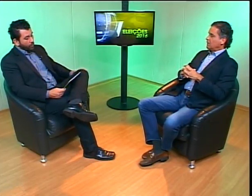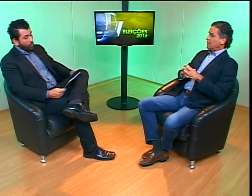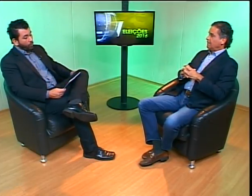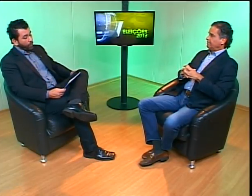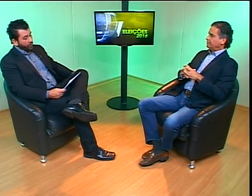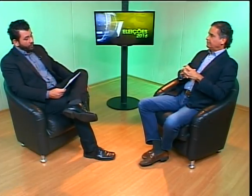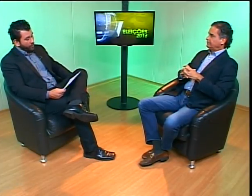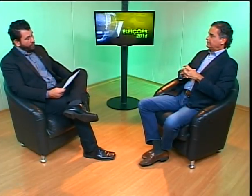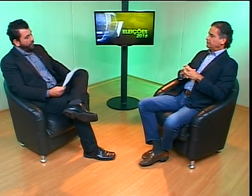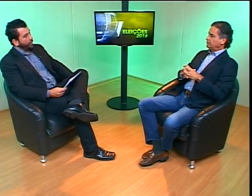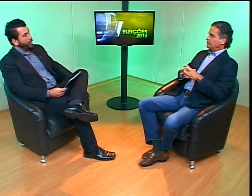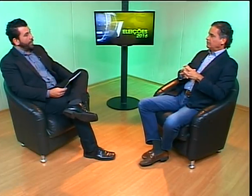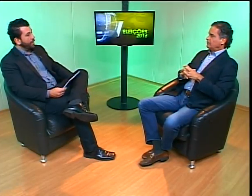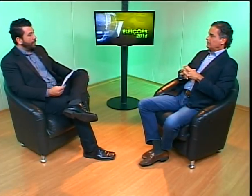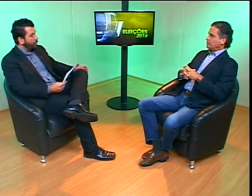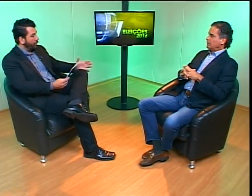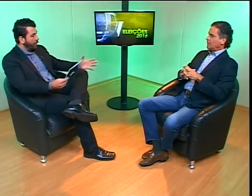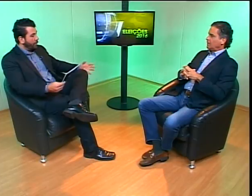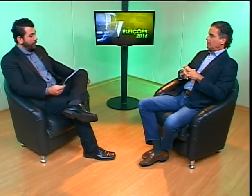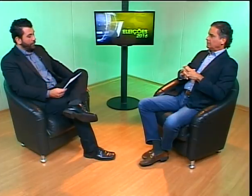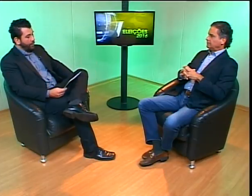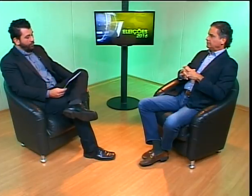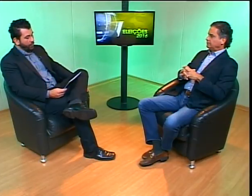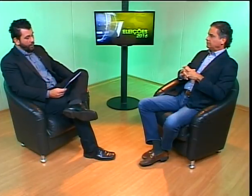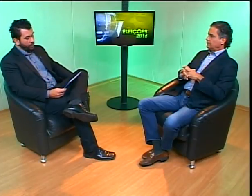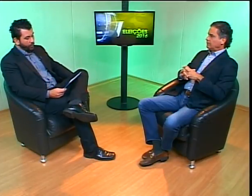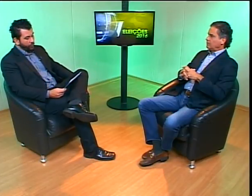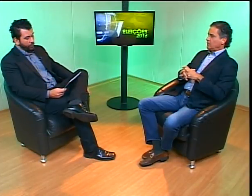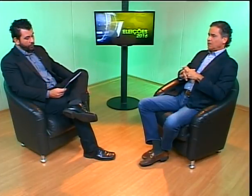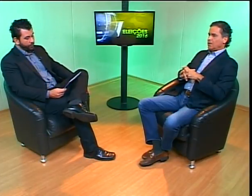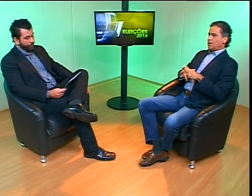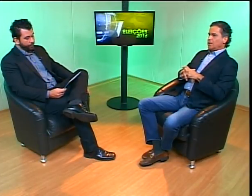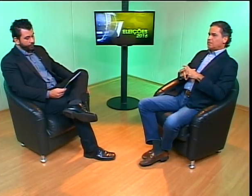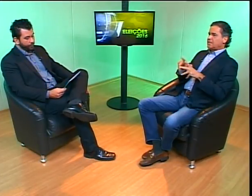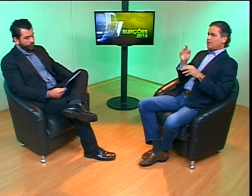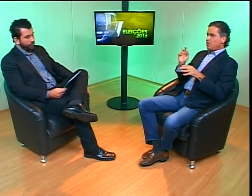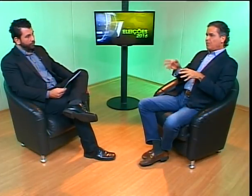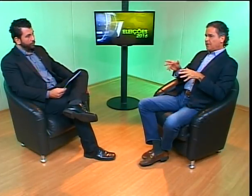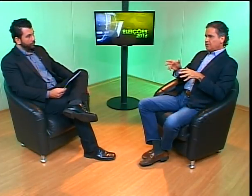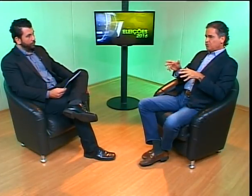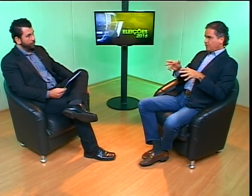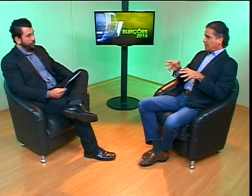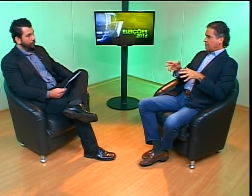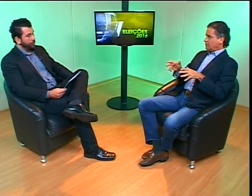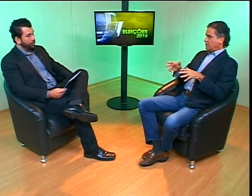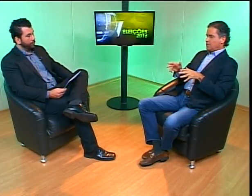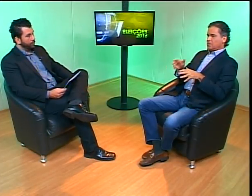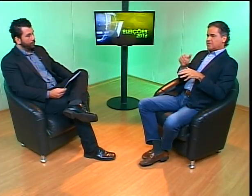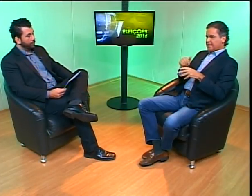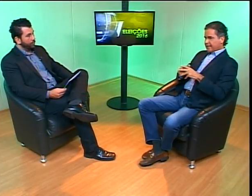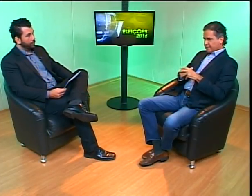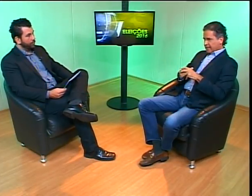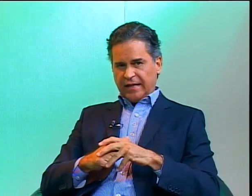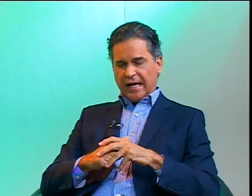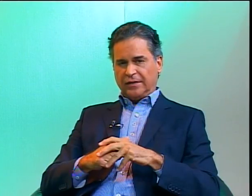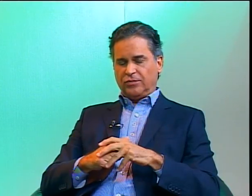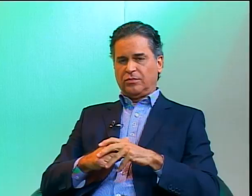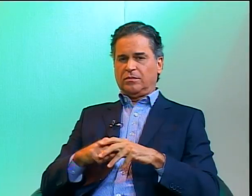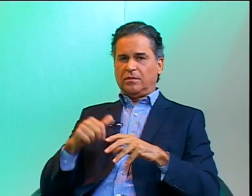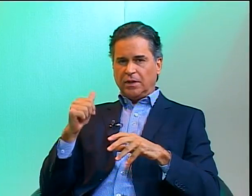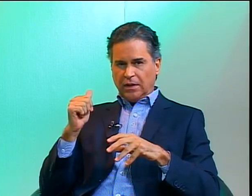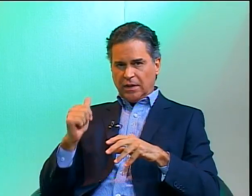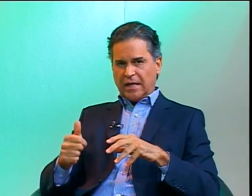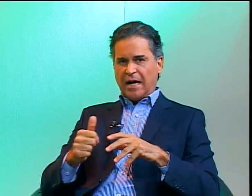escalão, composição de secretariado, qual será o critério adotado pelo senhor? Está no meu plano de governo.